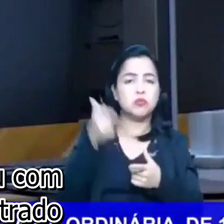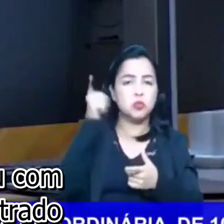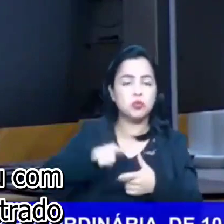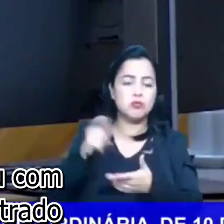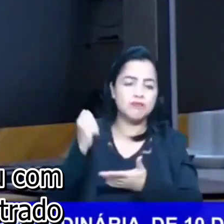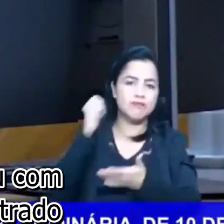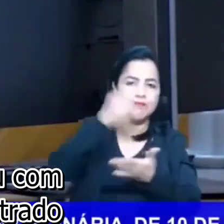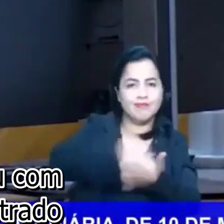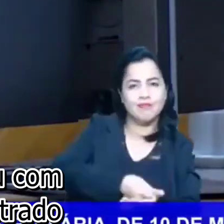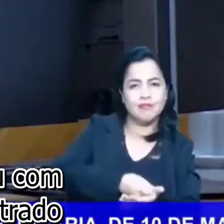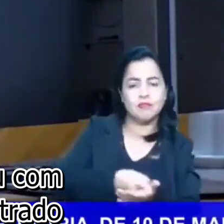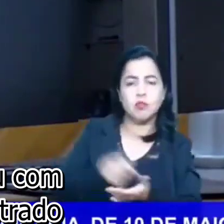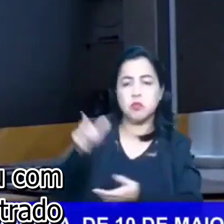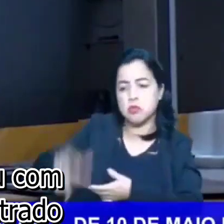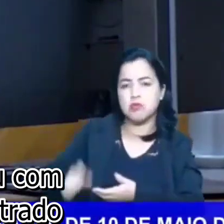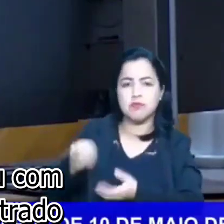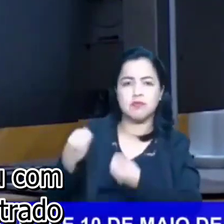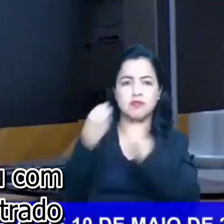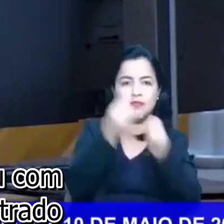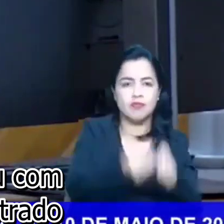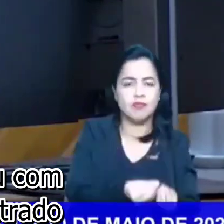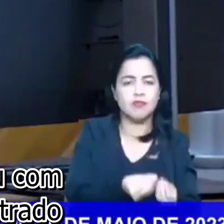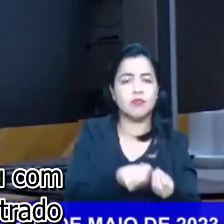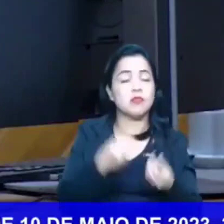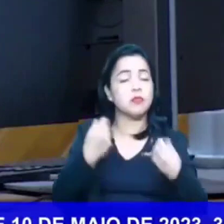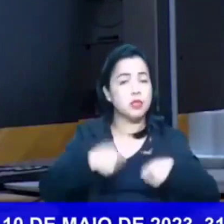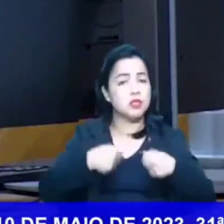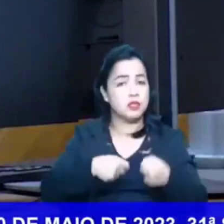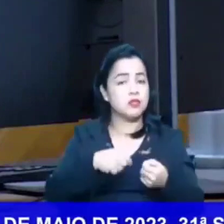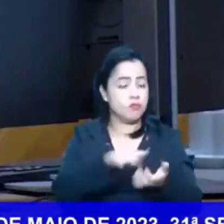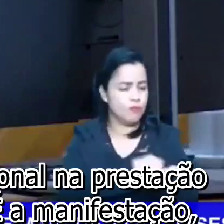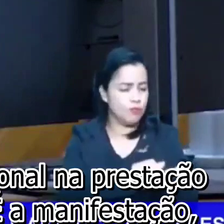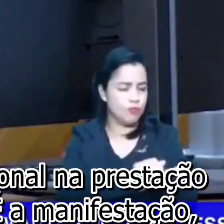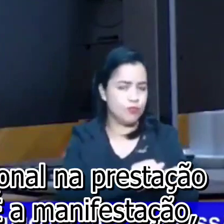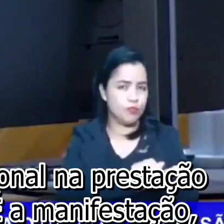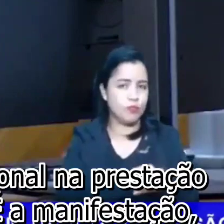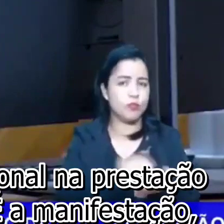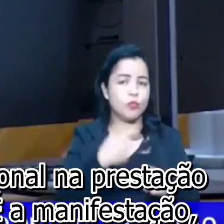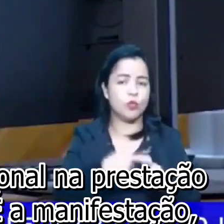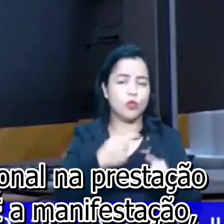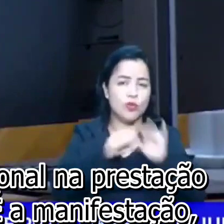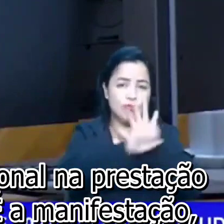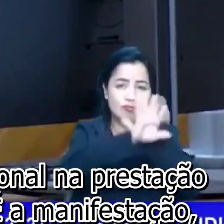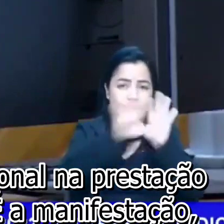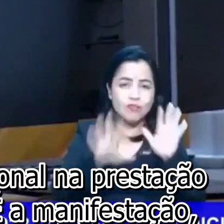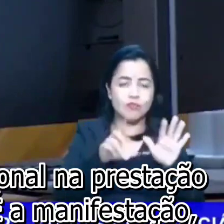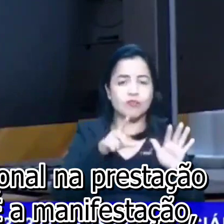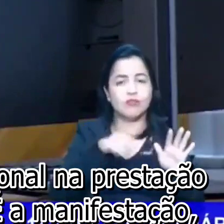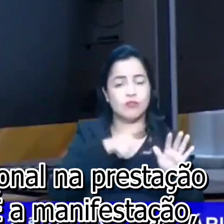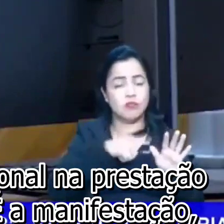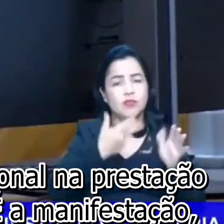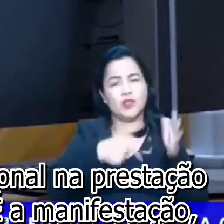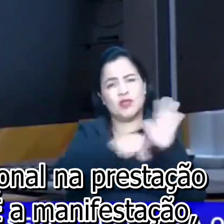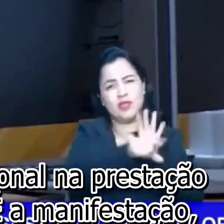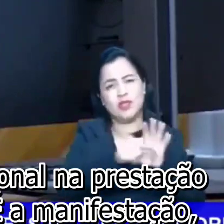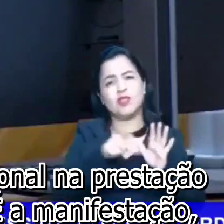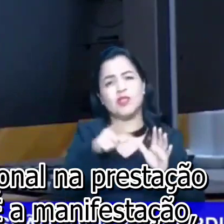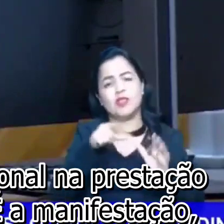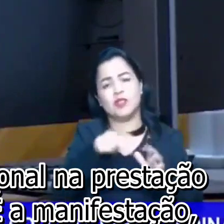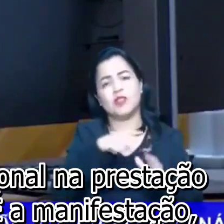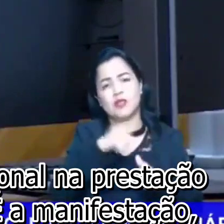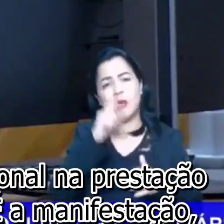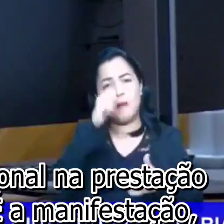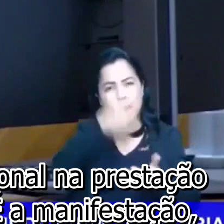essa despesa, terceiro, que isso fique registrado, porque é um dever de transparência, um dever constitucional na prestação de contas,